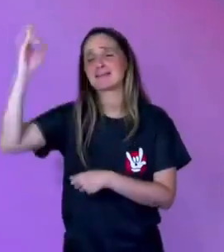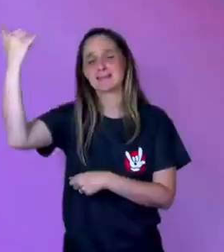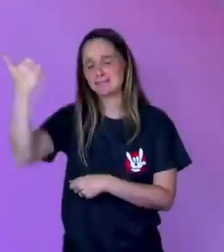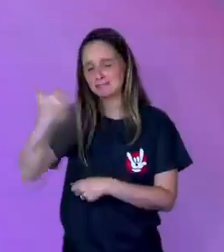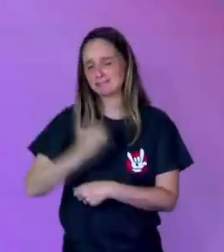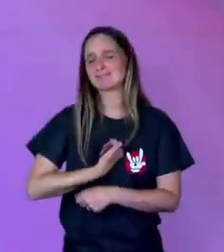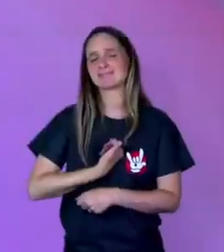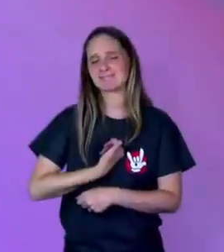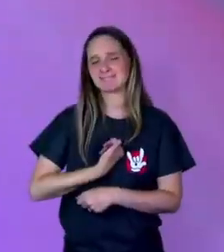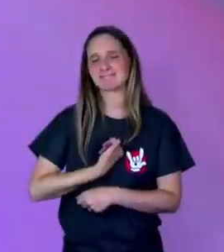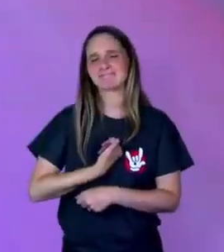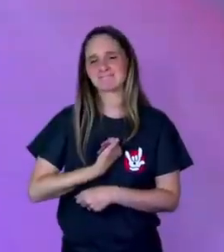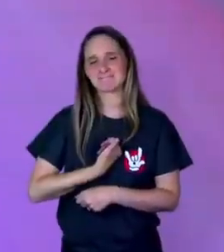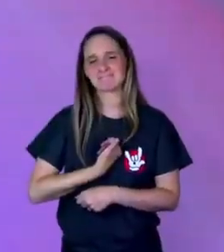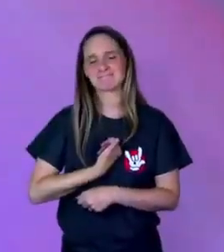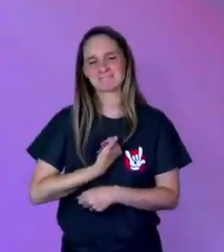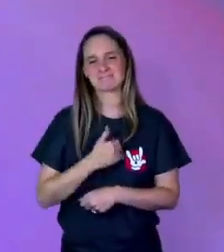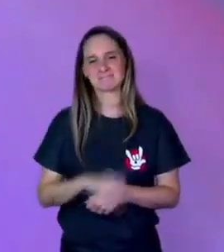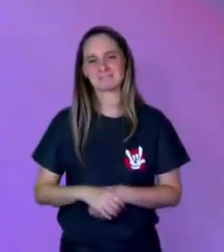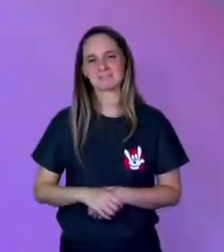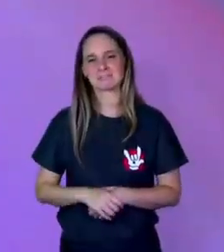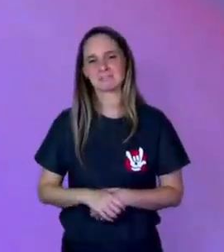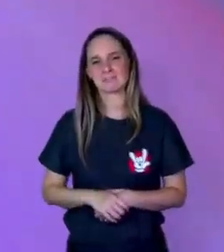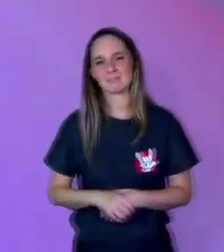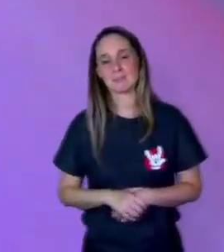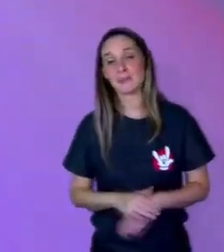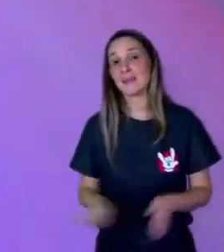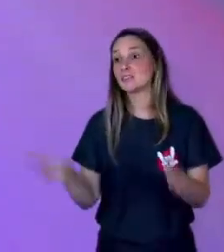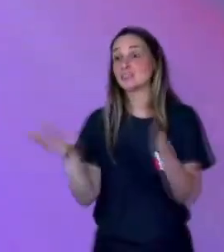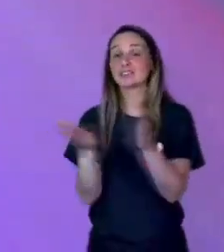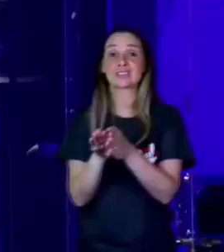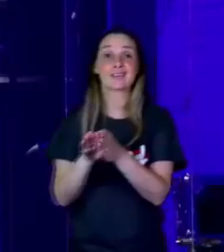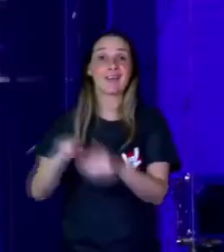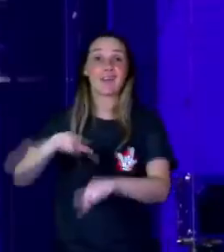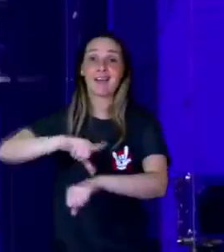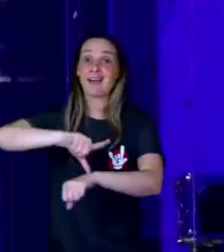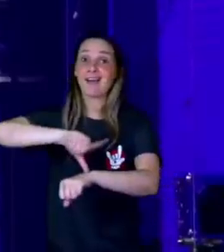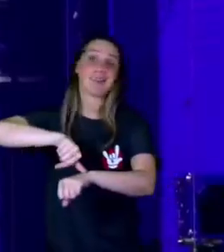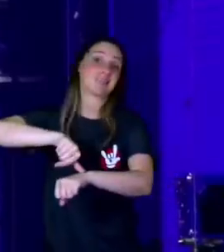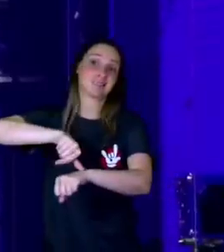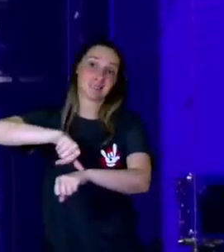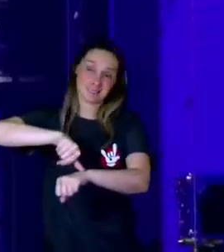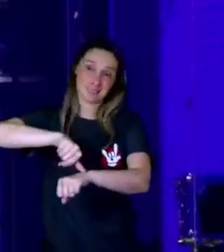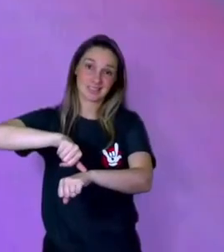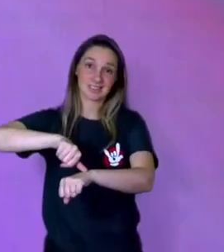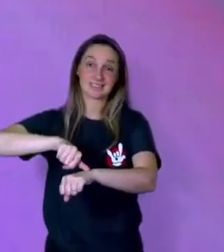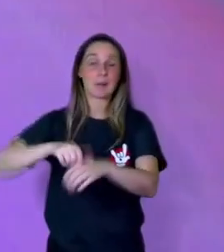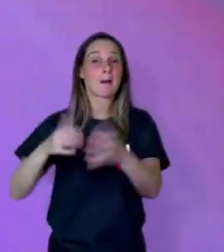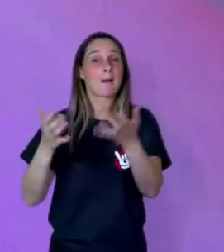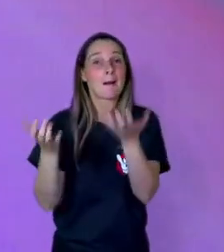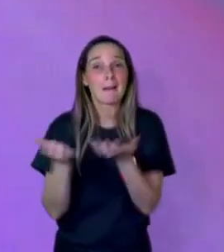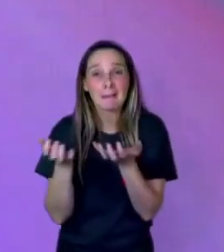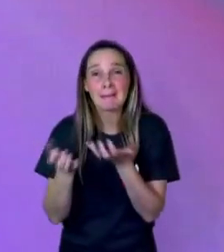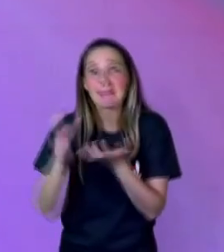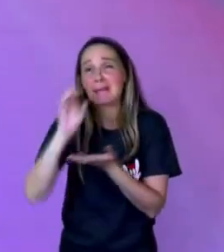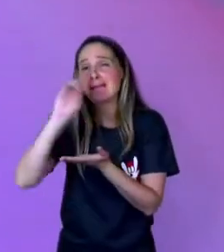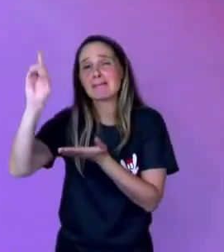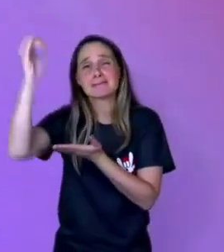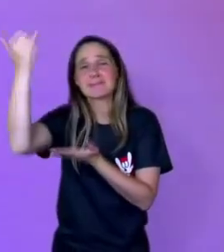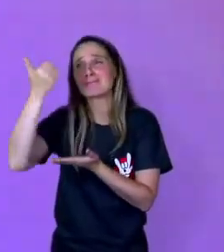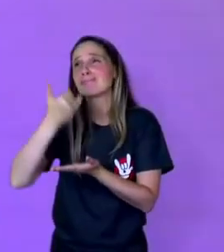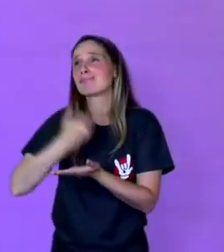E eu cheguei atrasado no culto, não consegui pegar nada do que o pastor falava. Eu estava doido para ouvir Deus falar comigo. Às vezes é uma frase, às